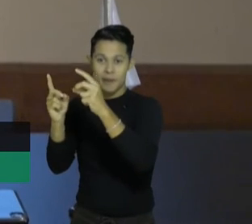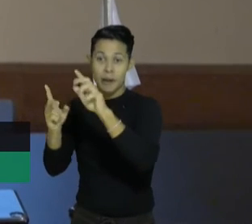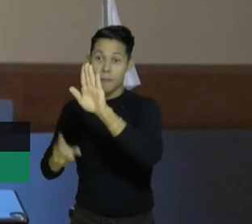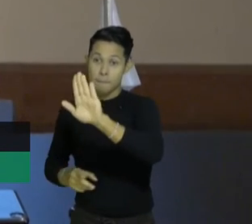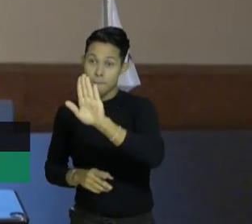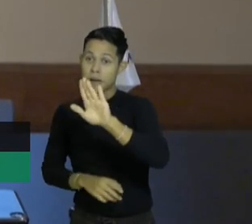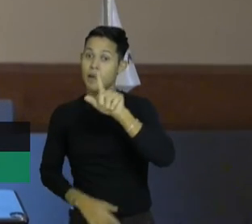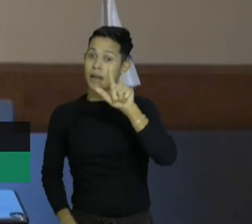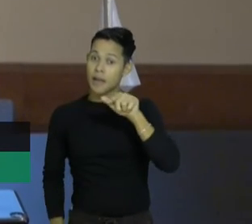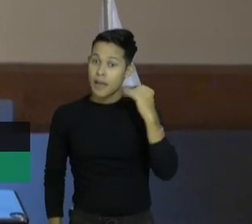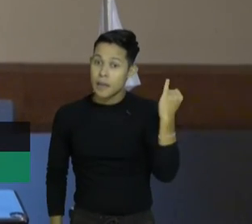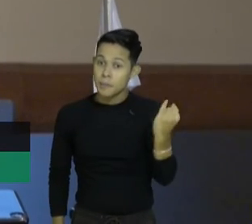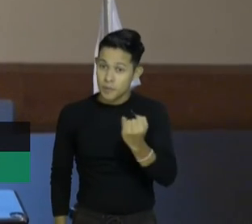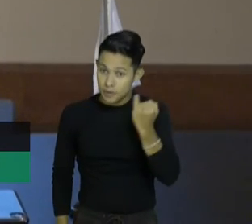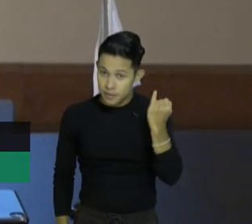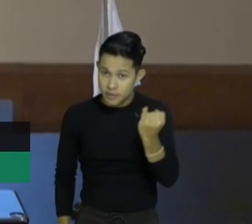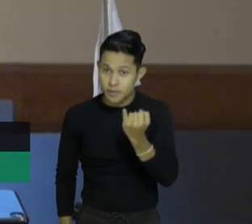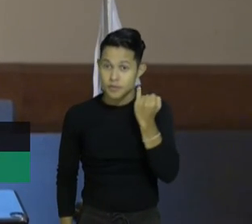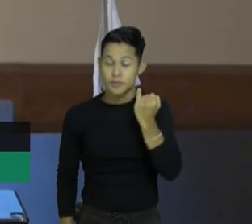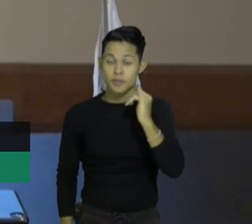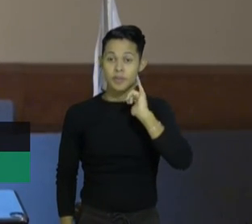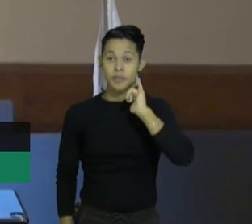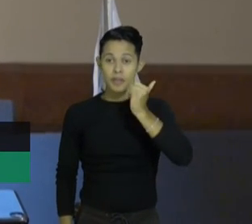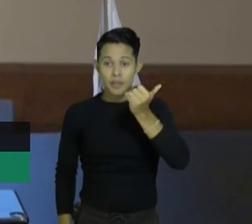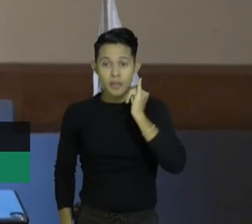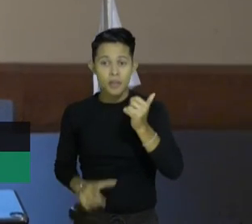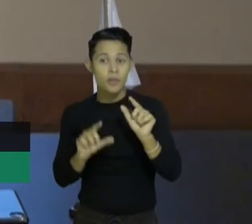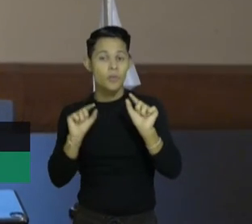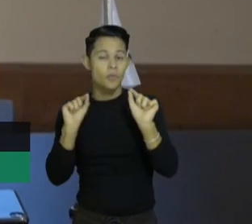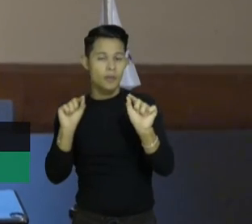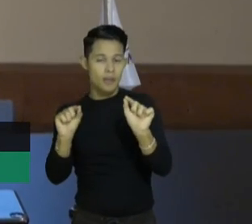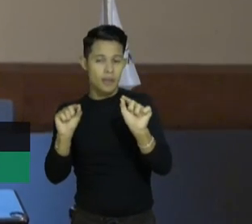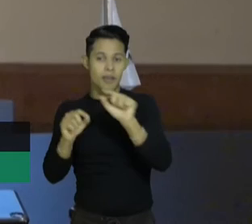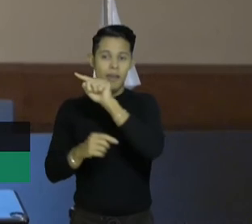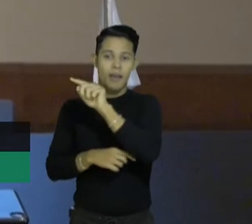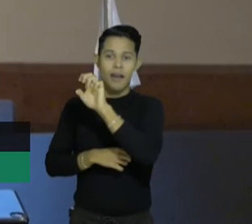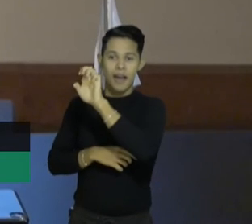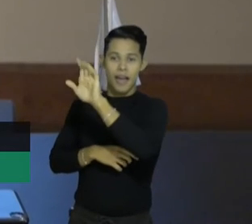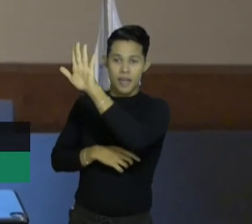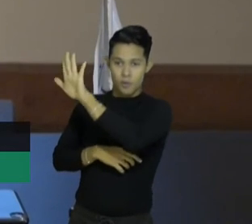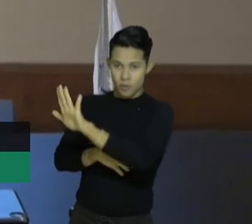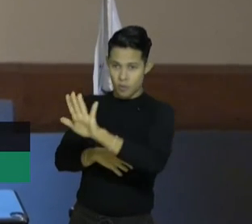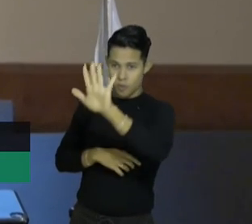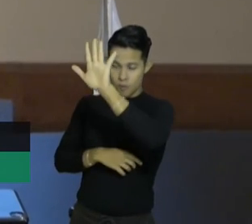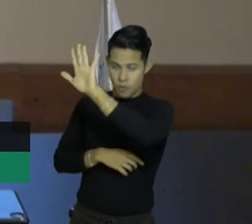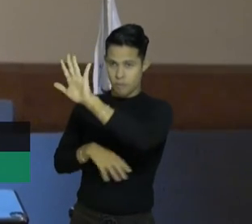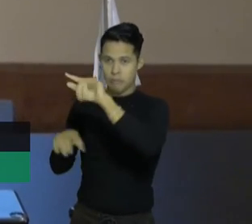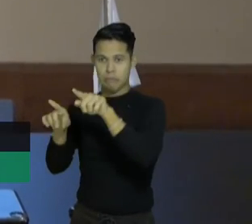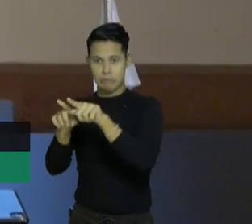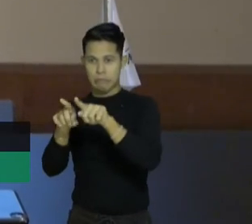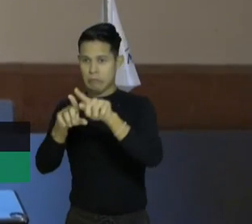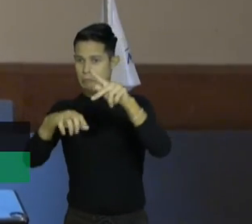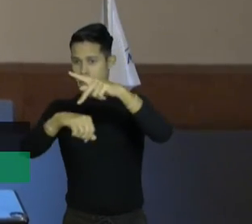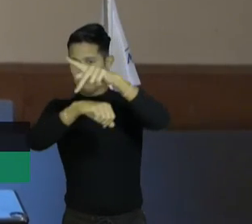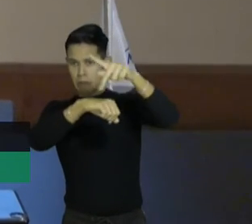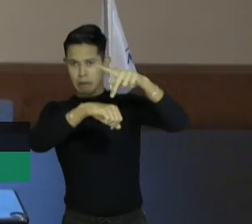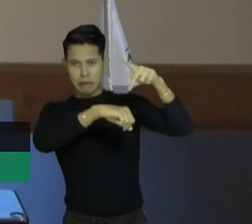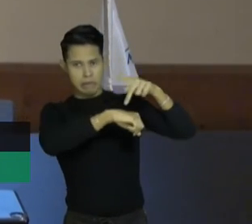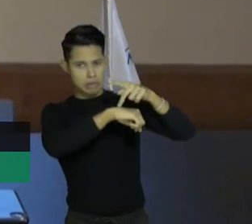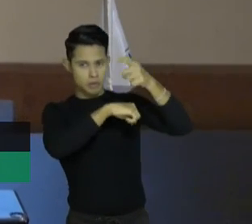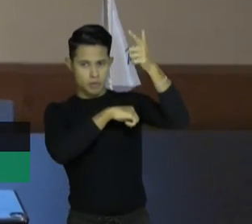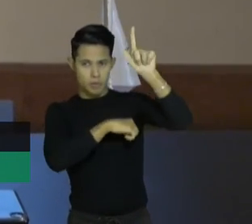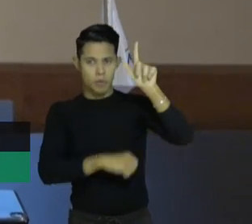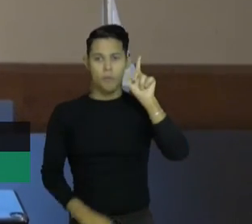salientar que eh a Europa eh a exemplo digamos de outros países né mesmo os Estados Unidos